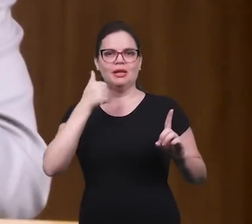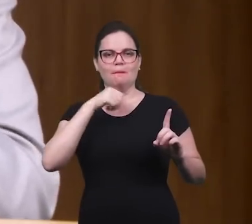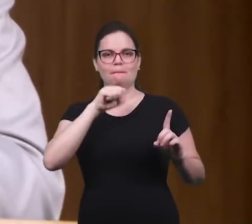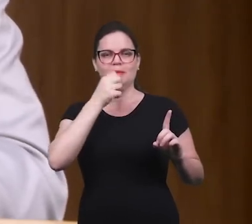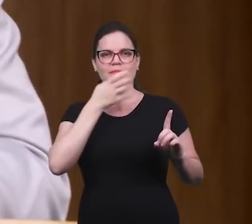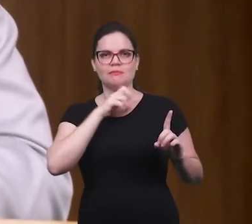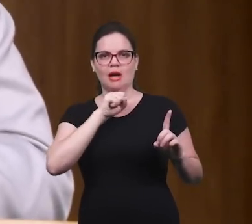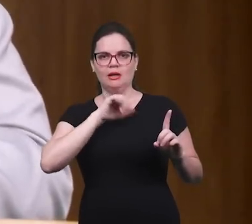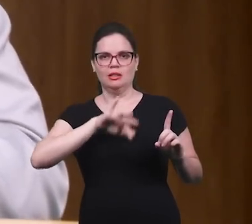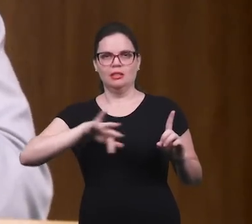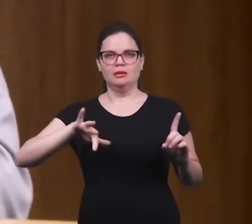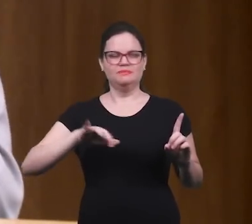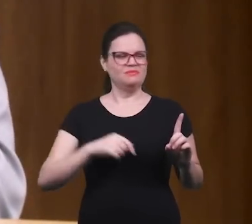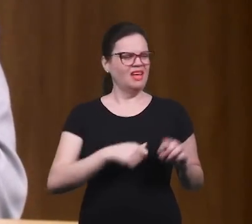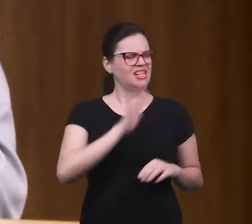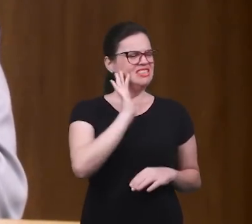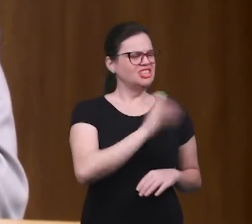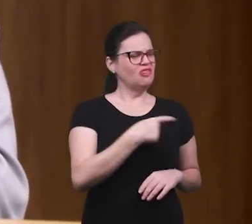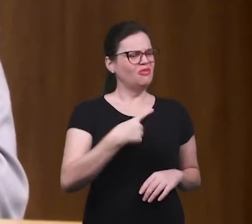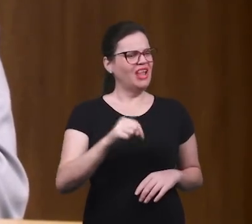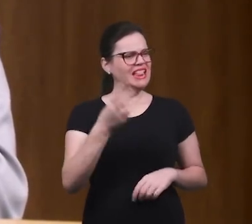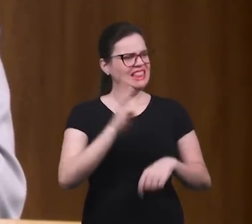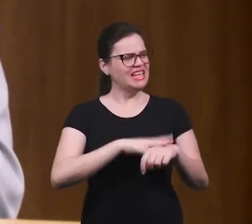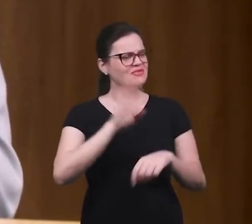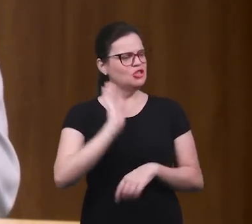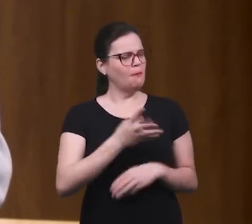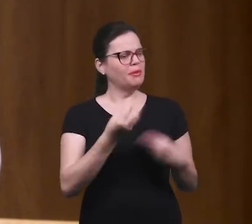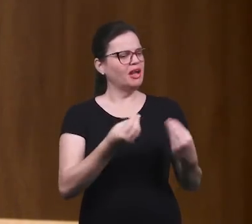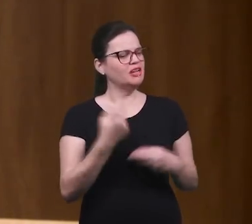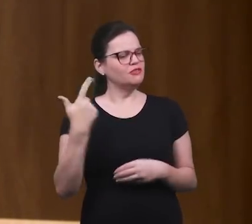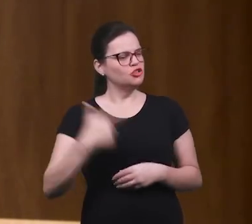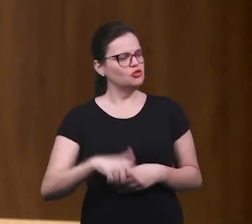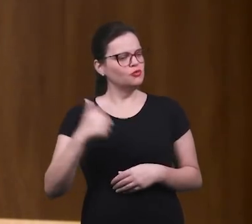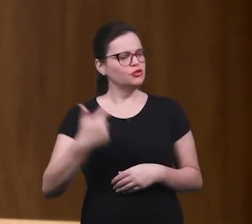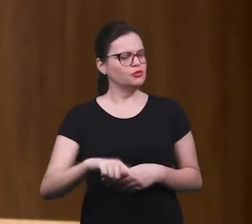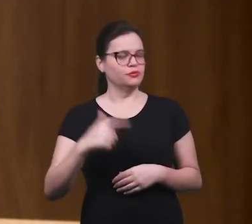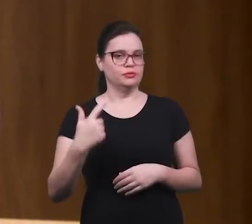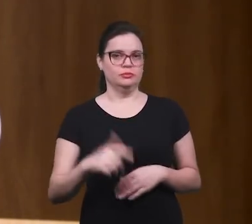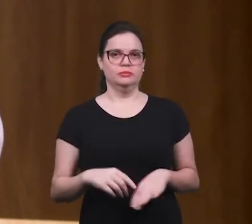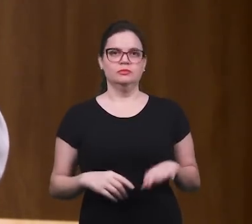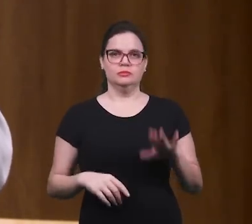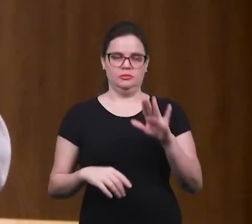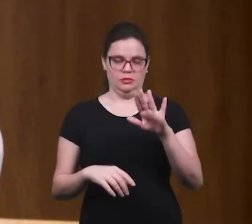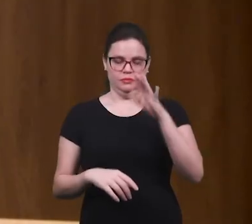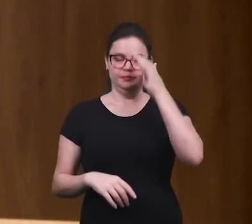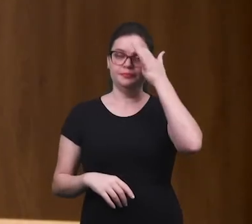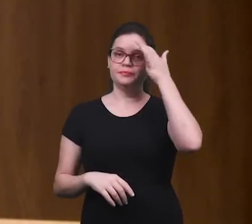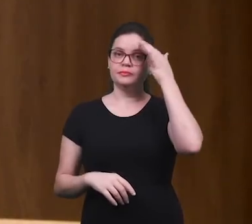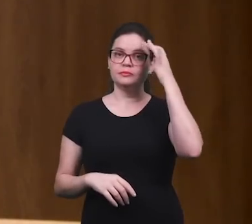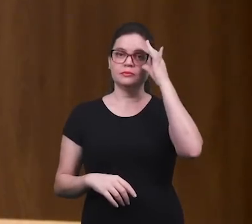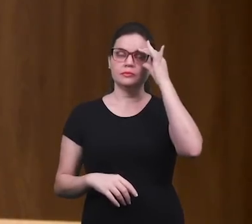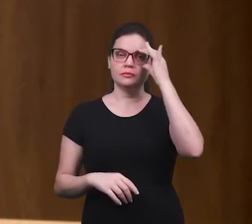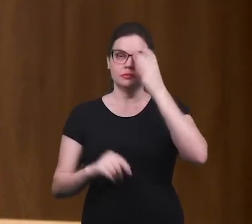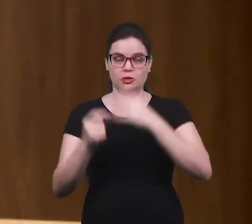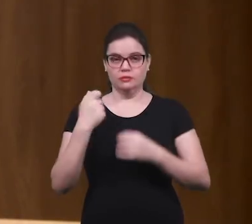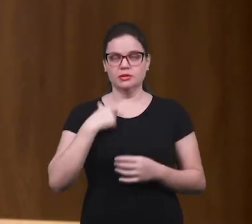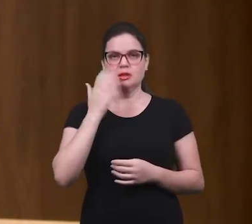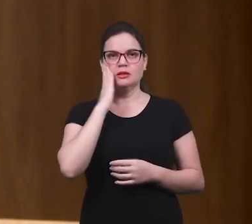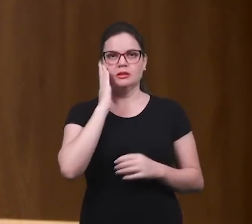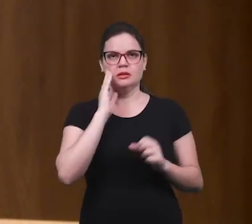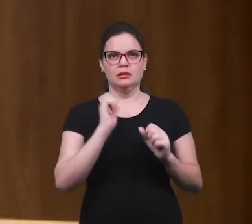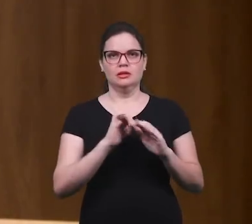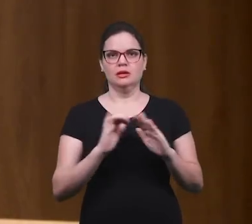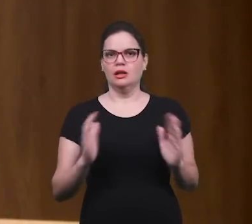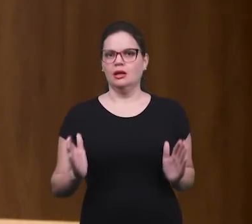Você já falou essa semana já falou 3 vezes. Olha, só para a gente ter uma ideia do que é isso. Você está indo contra a